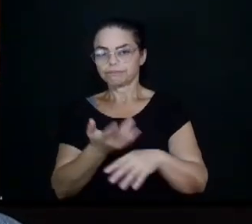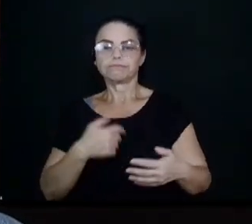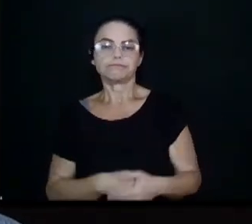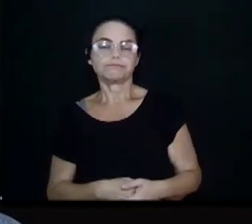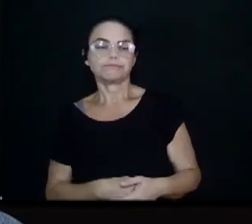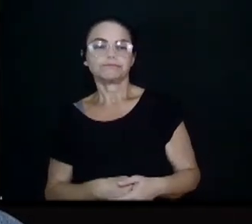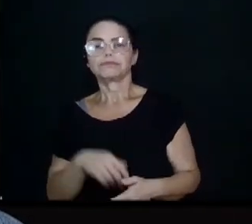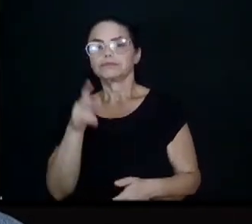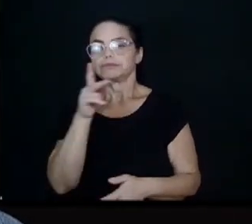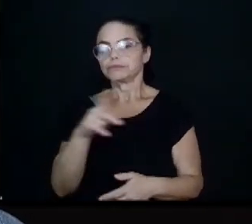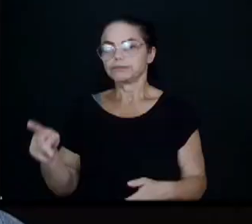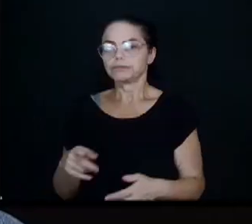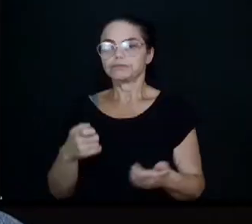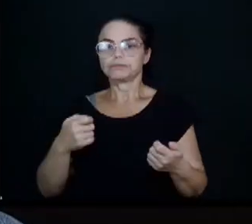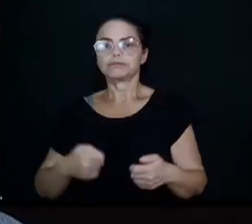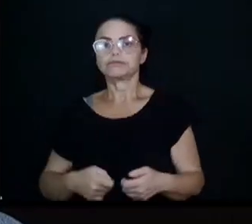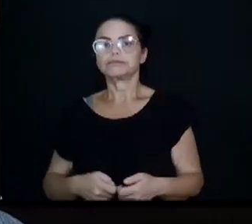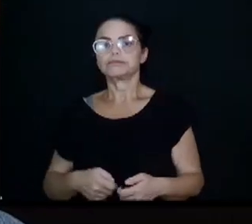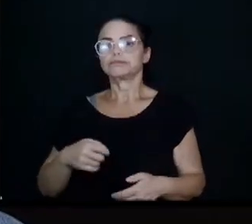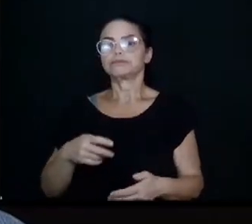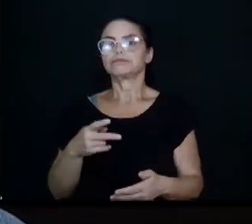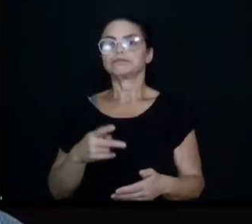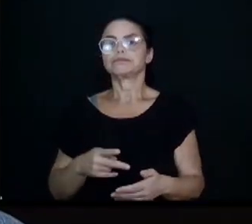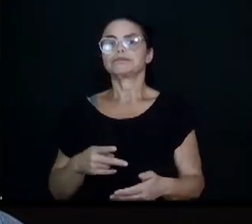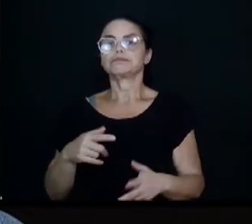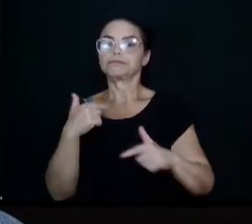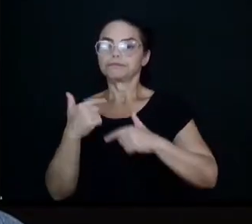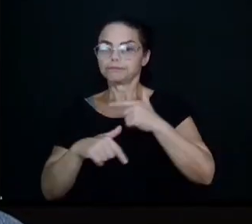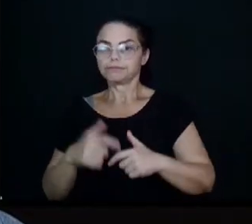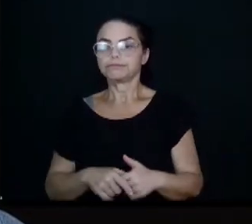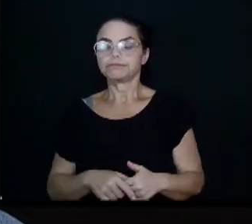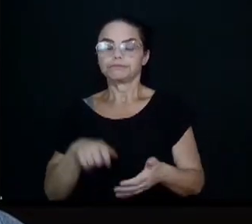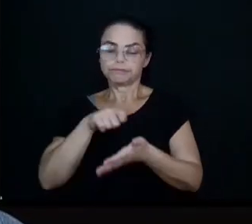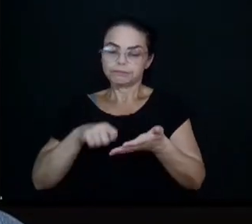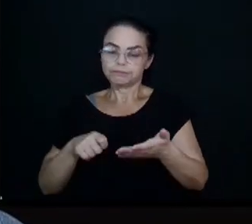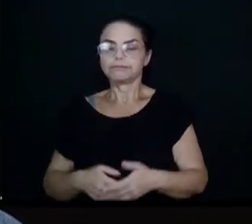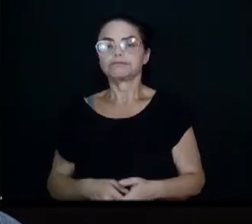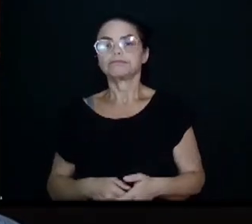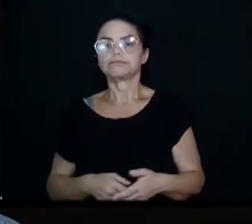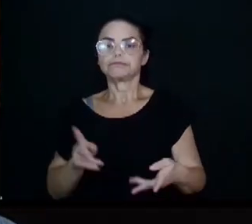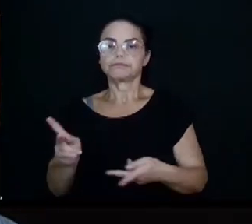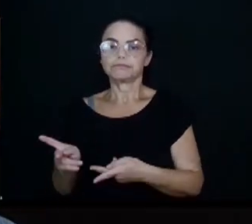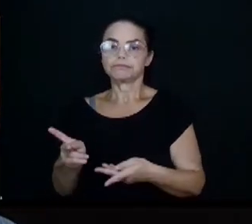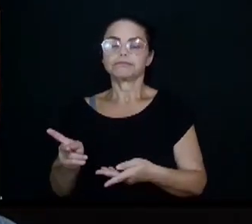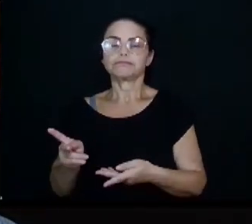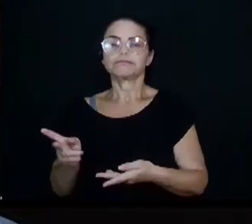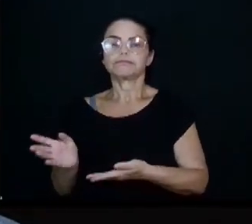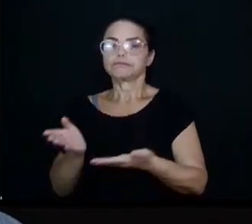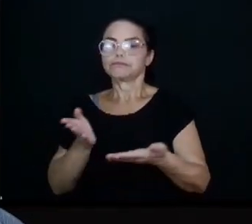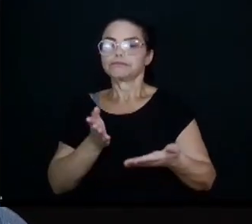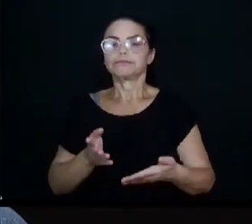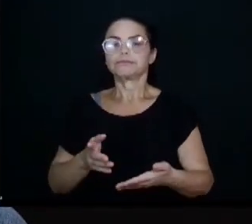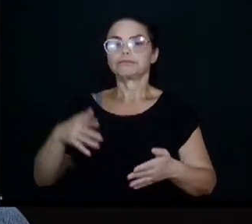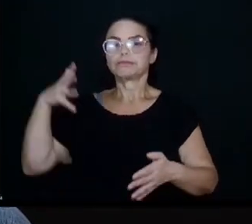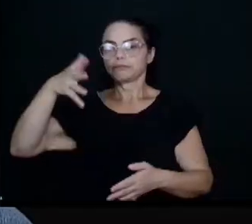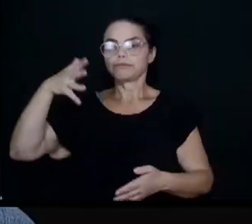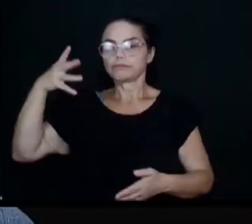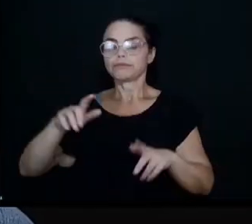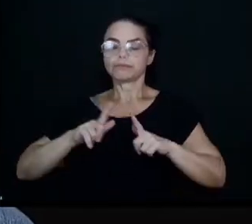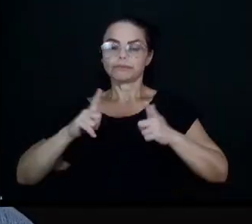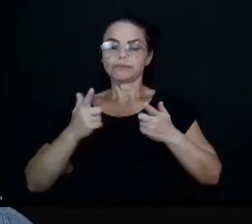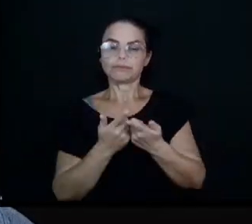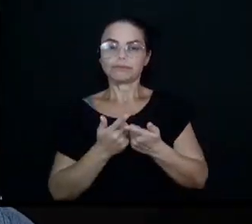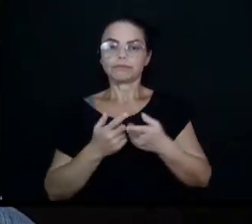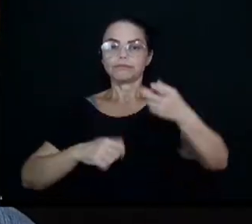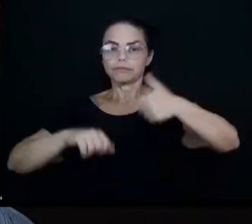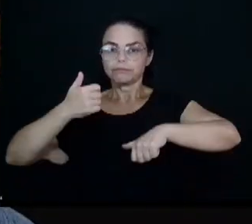trabalho, o outro professor pode exigir um trabalho escrito, o outro uma apresentação oral. Será que vai ser em grupo? Será que essa avaliação vai ser individual?